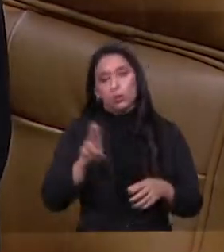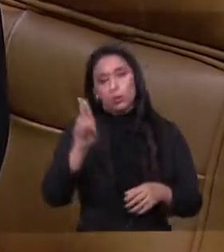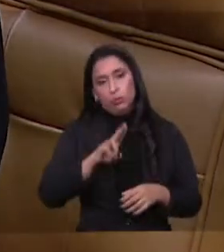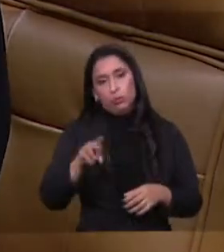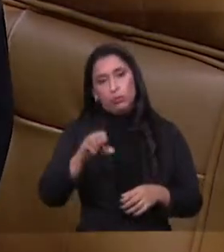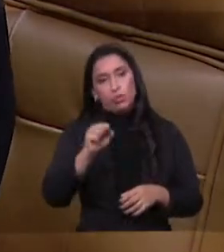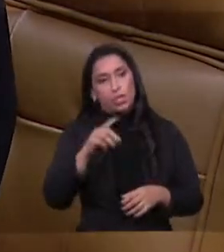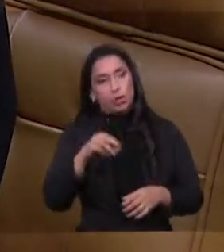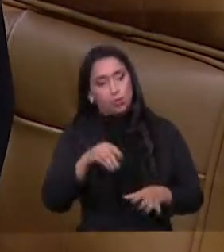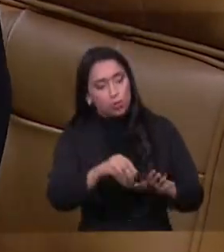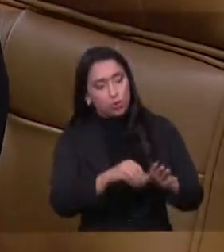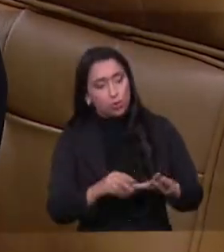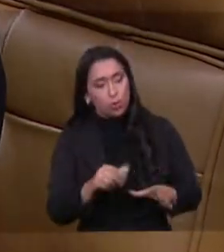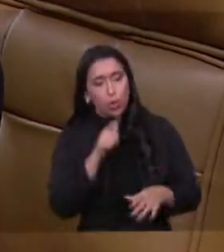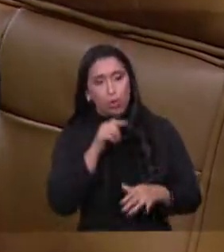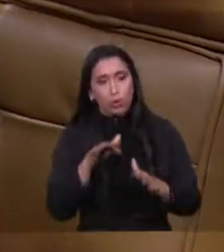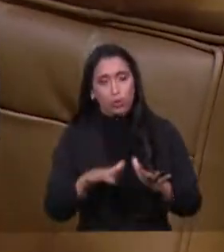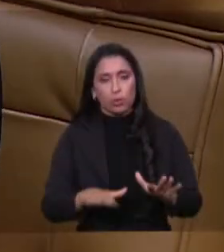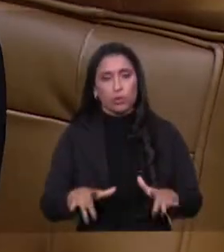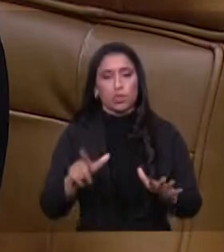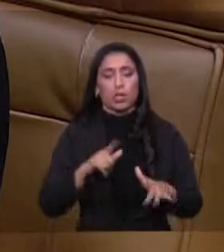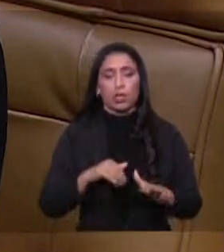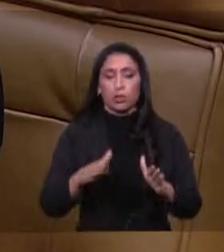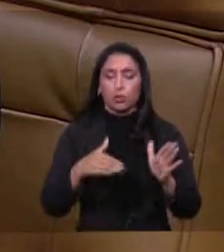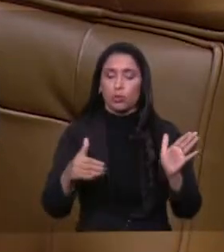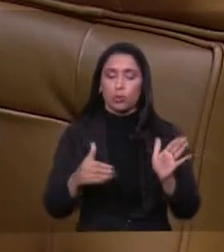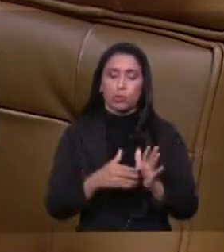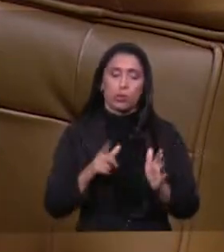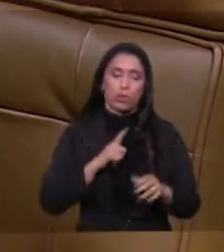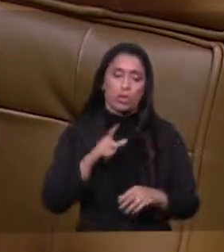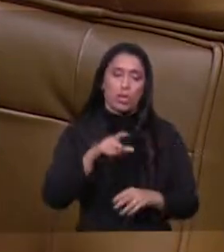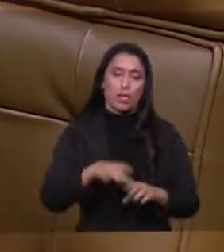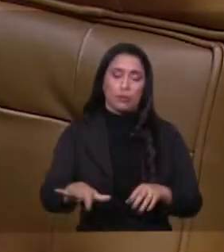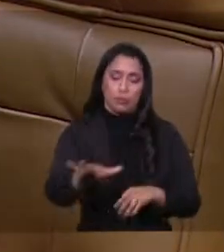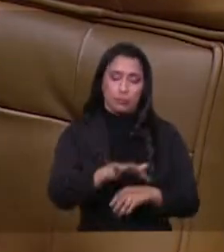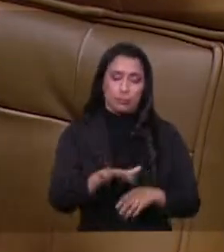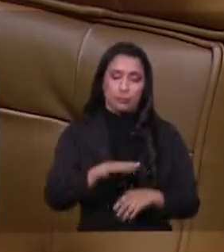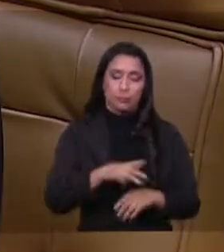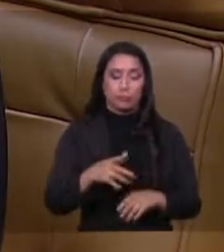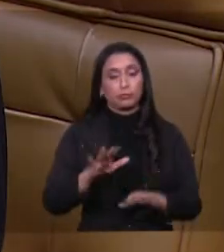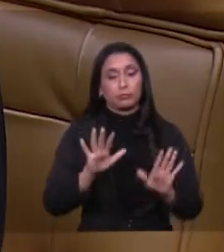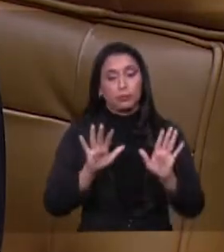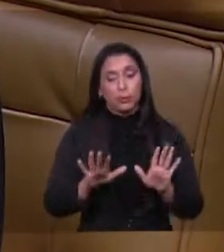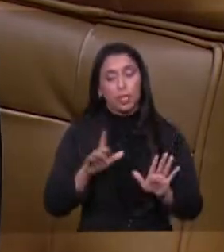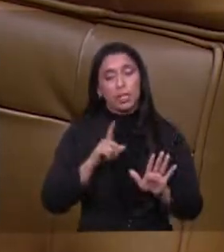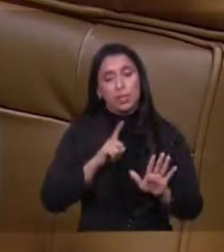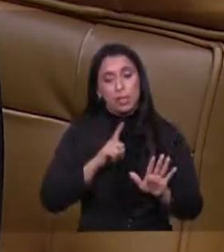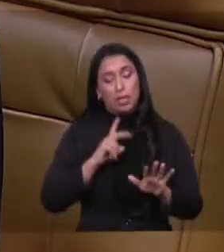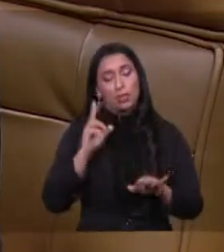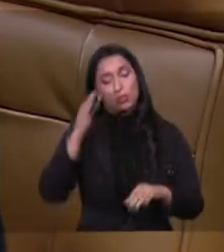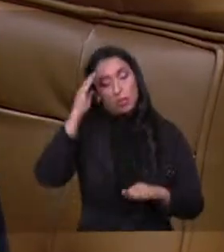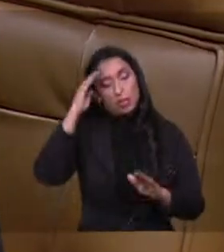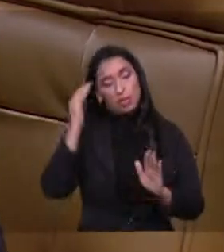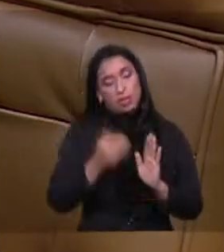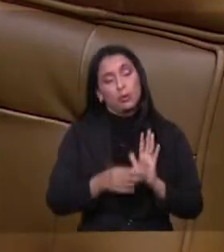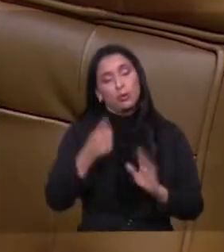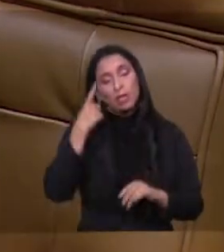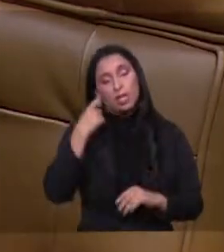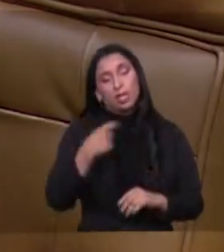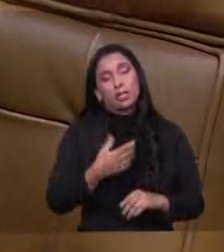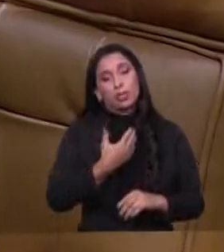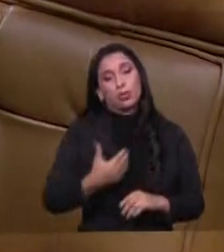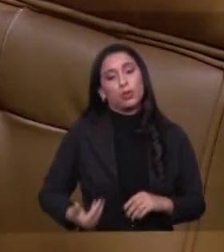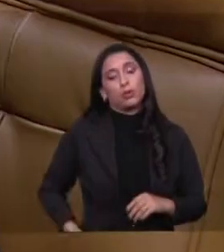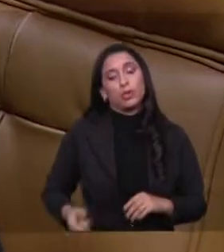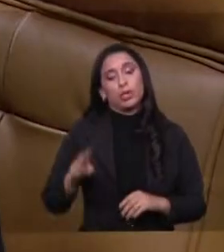e dos lagos nelas existentes, ressalvado o caráter, o relevante interesse público da União, conforme disposto no parágrafo